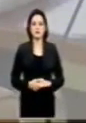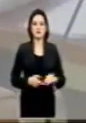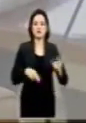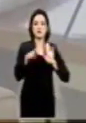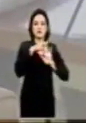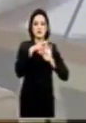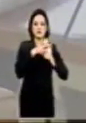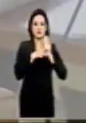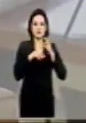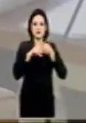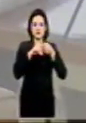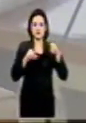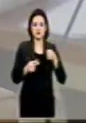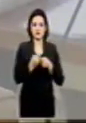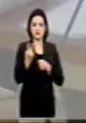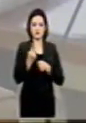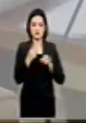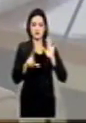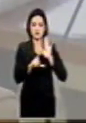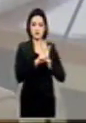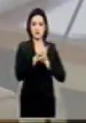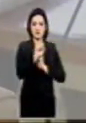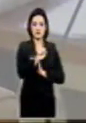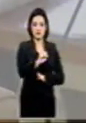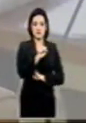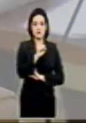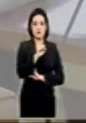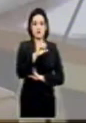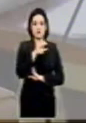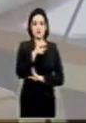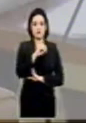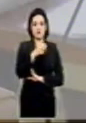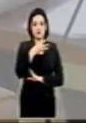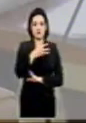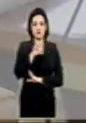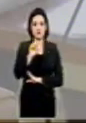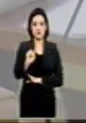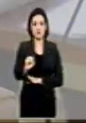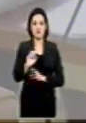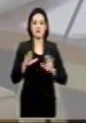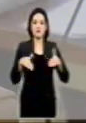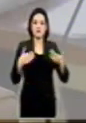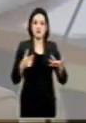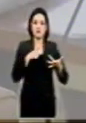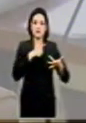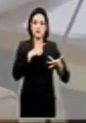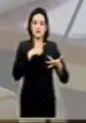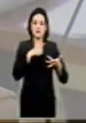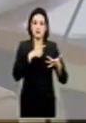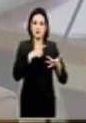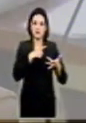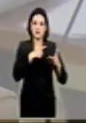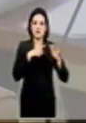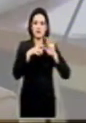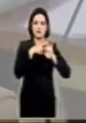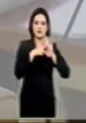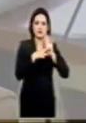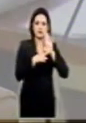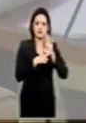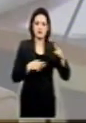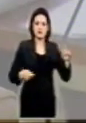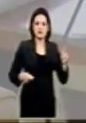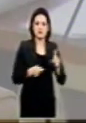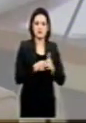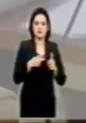2º da Lei 8.038, que ao disciplinar o rito das ações penais processadas no âmbito desse